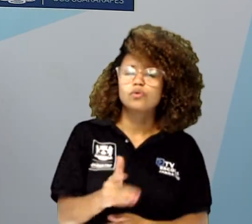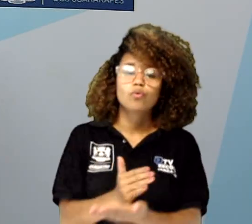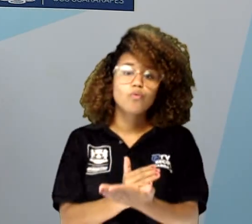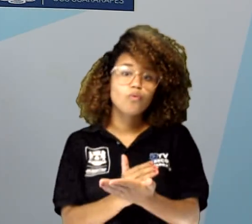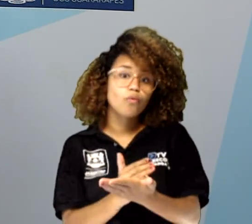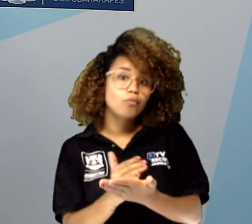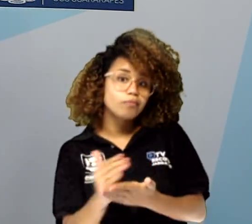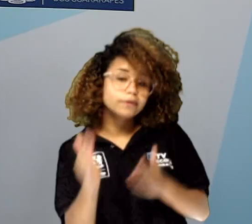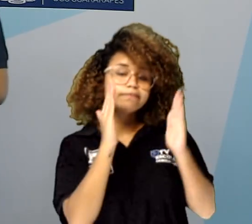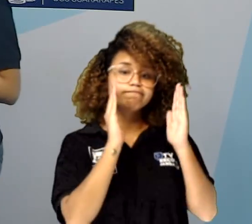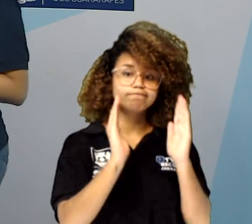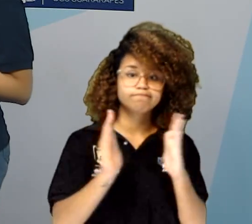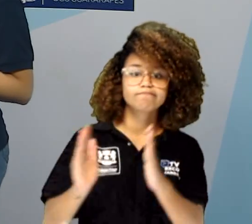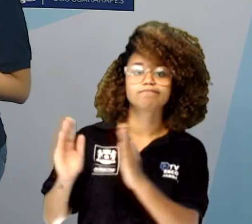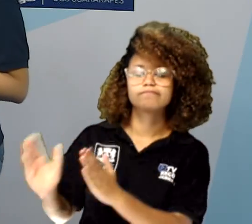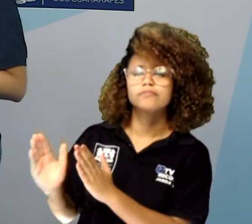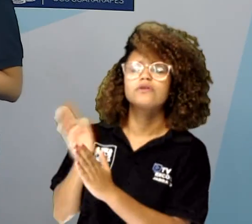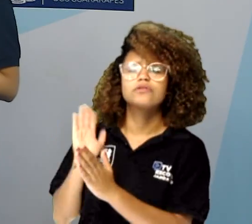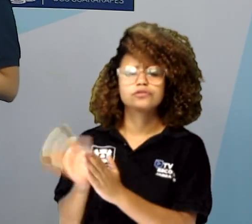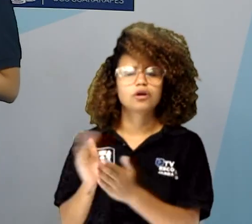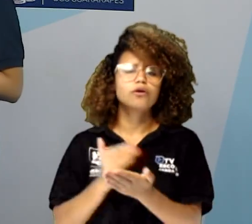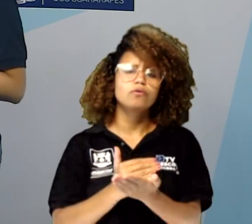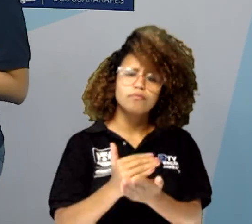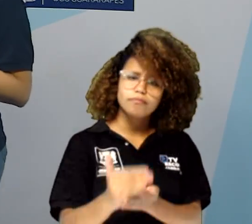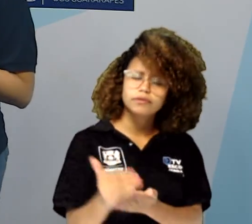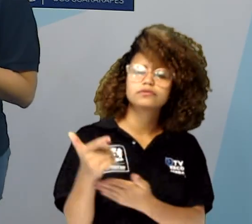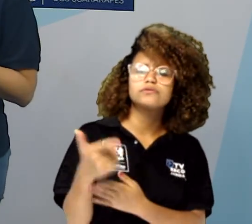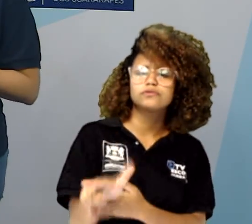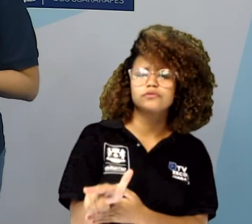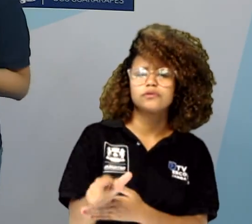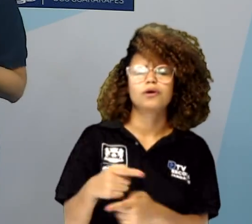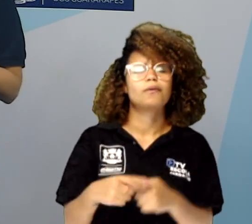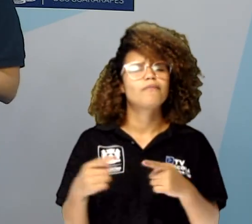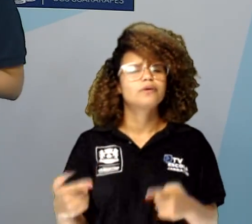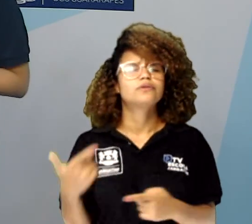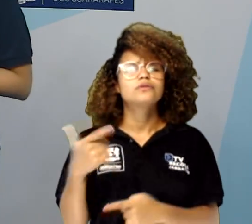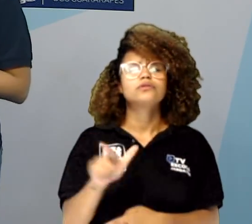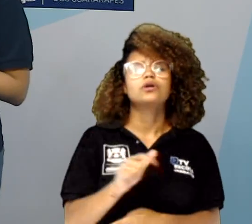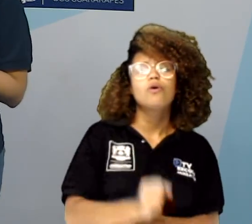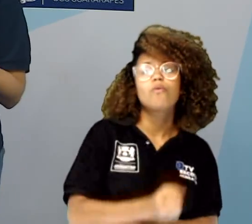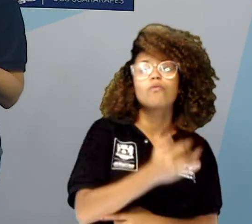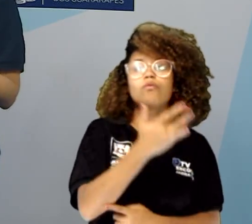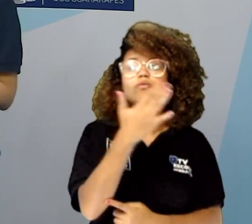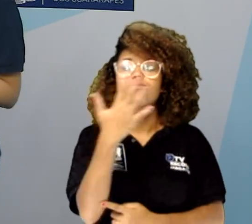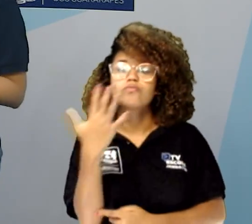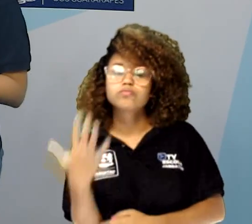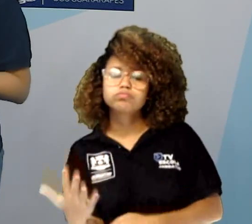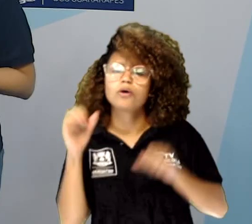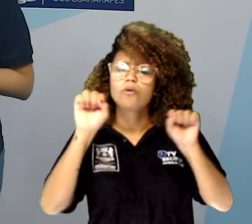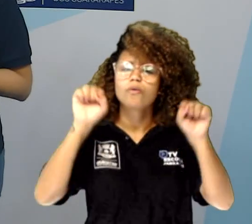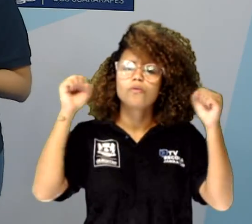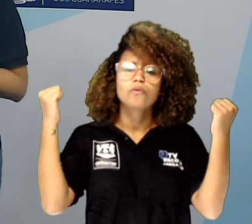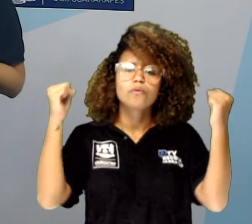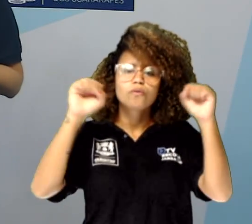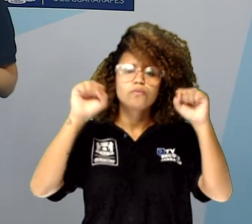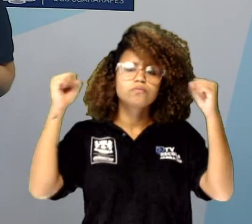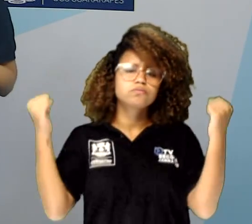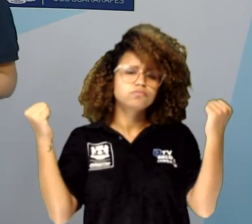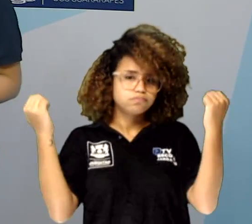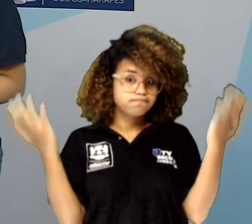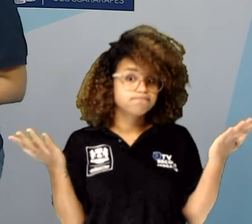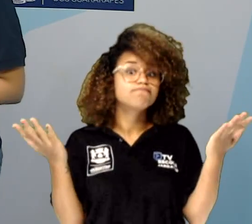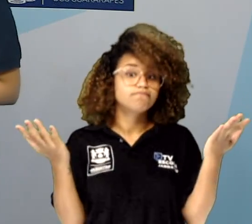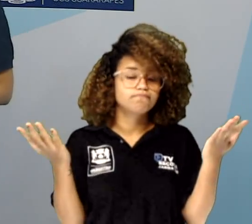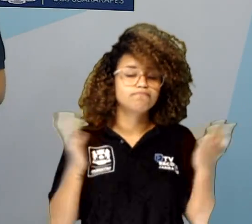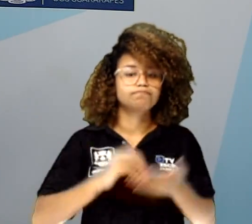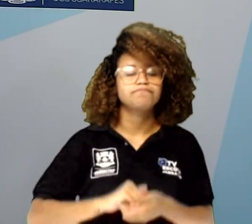nossa sequência e aqui já começa repetindo. Mas repete depois de quantos treinos, não é necessariamente de quantos